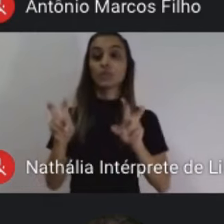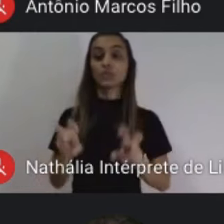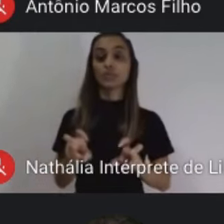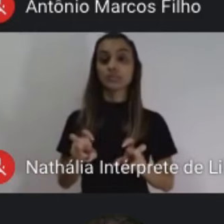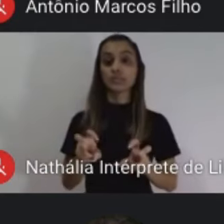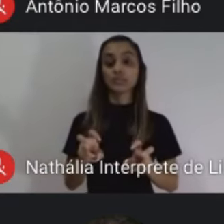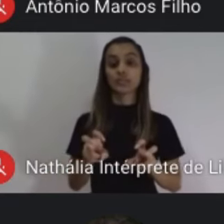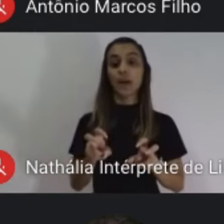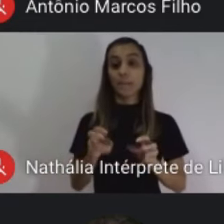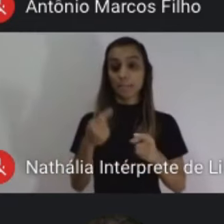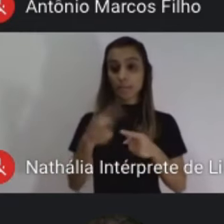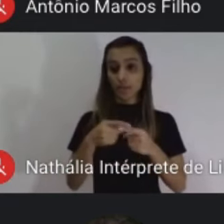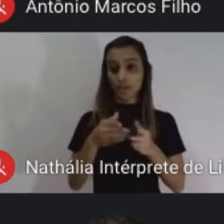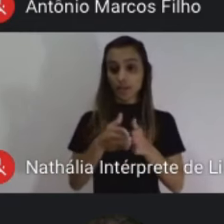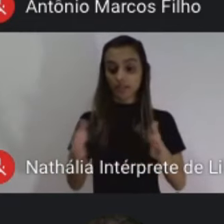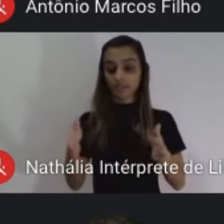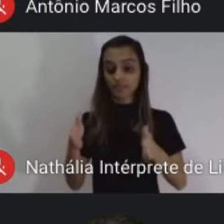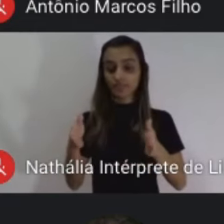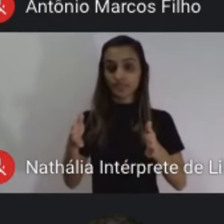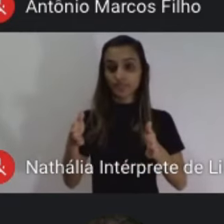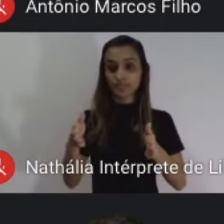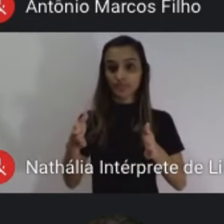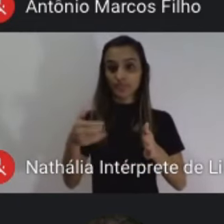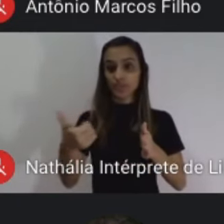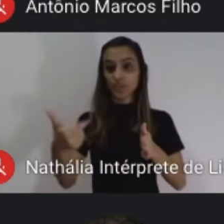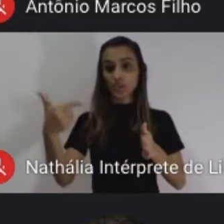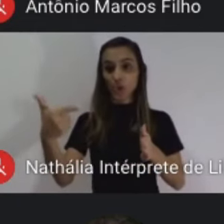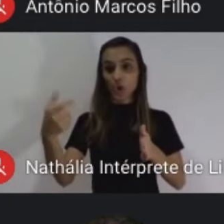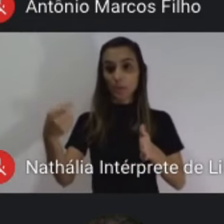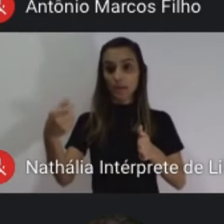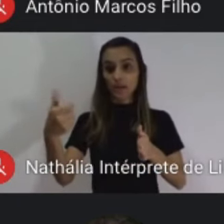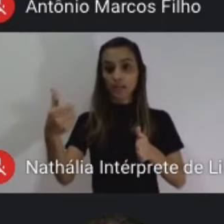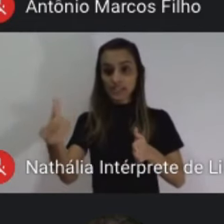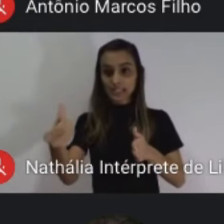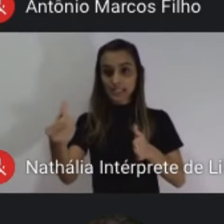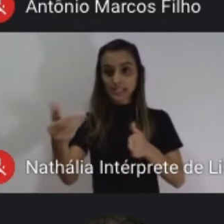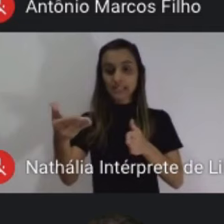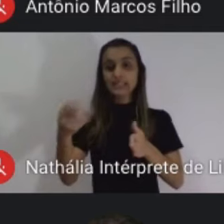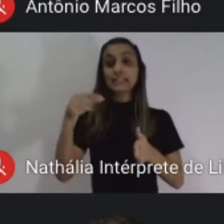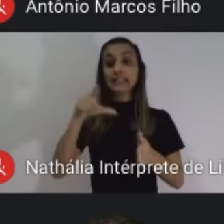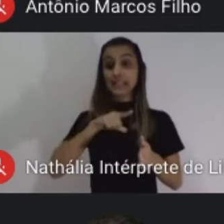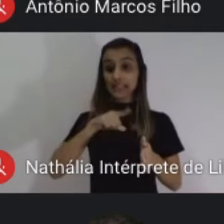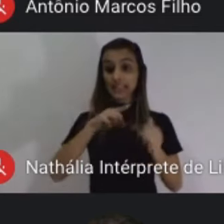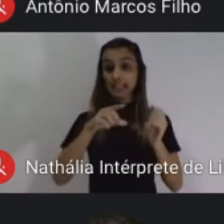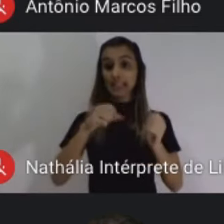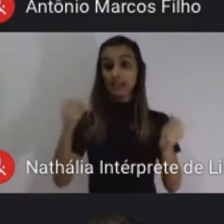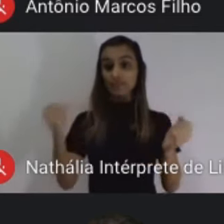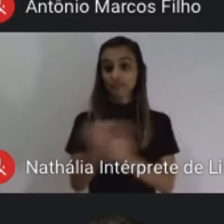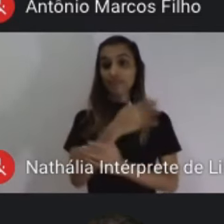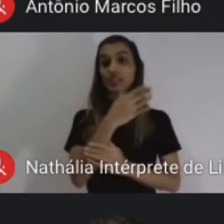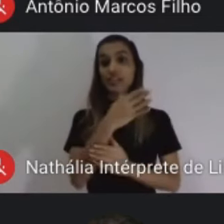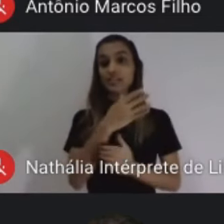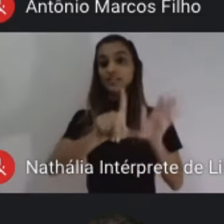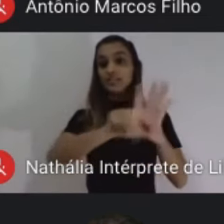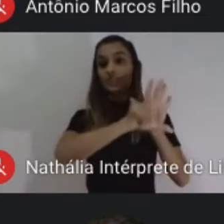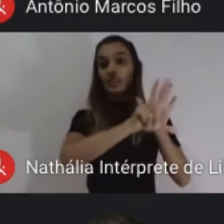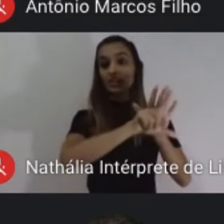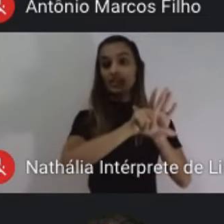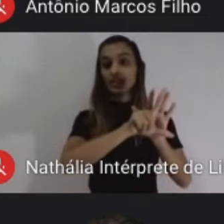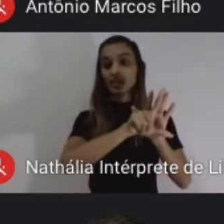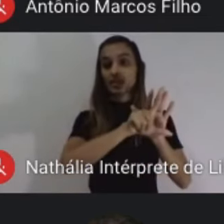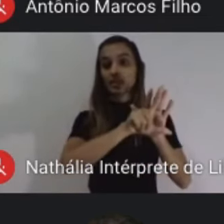lei de terrorismo. Tá? Essa tua pergunta é muito importante, Antônio, porque, inclusive, em um daqueles textos que eu coloquei nas referências, eu tentei me